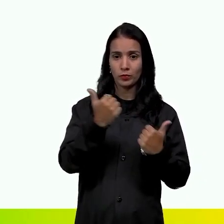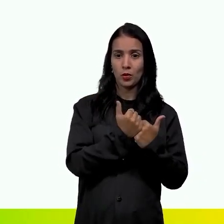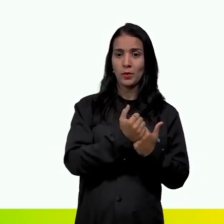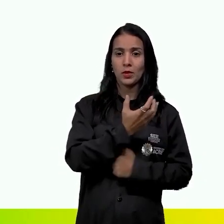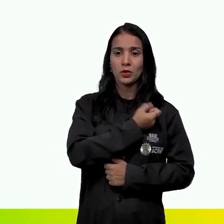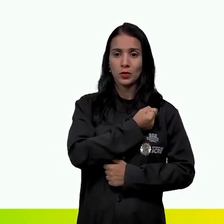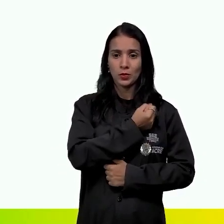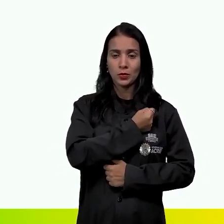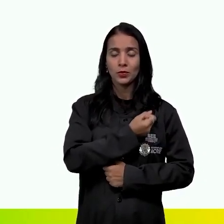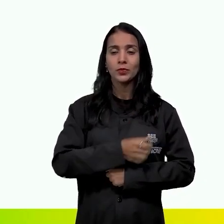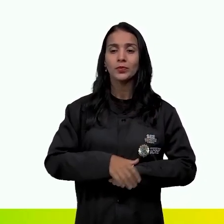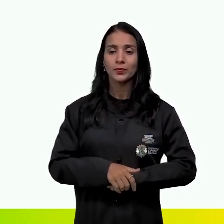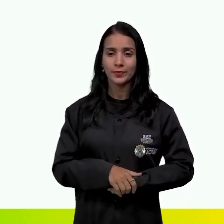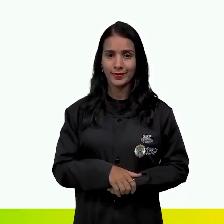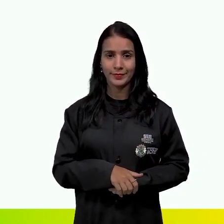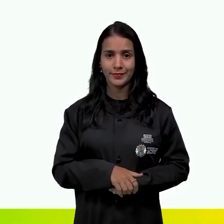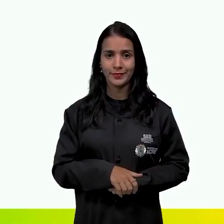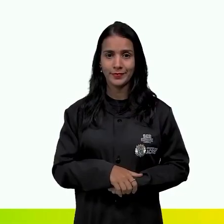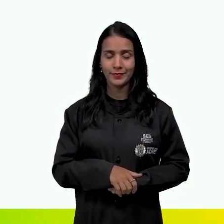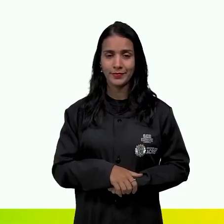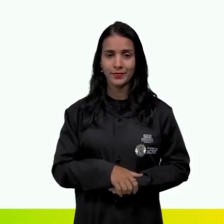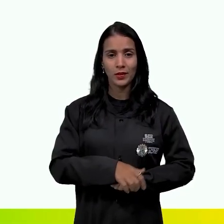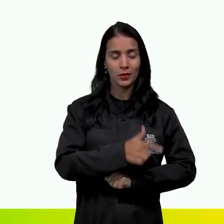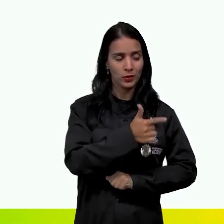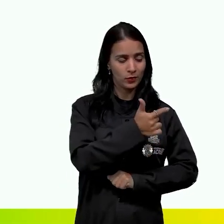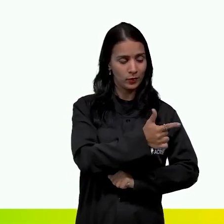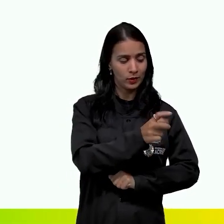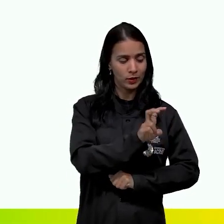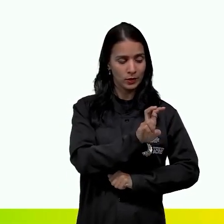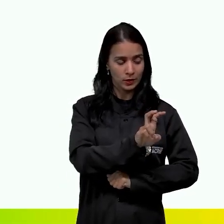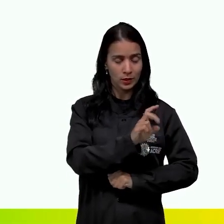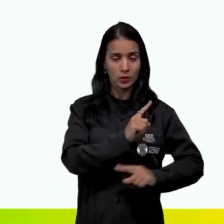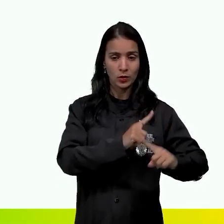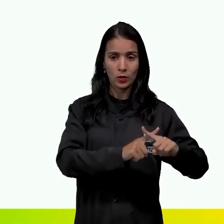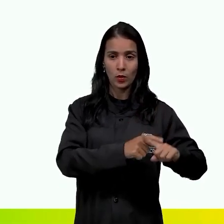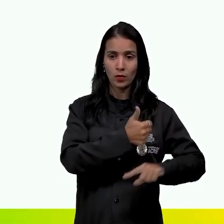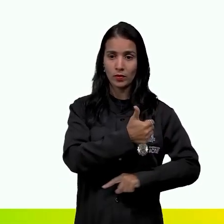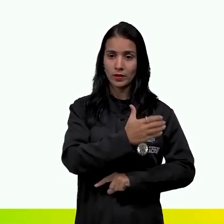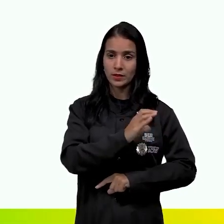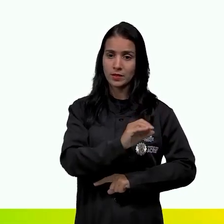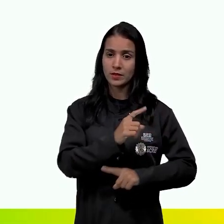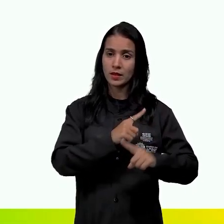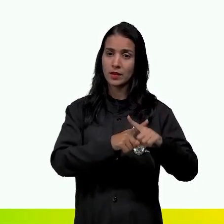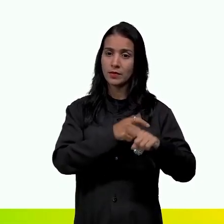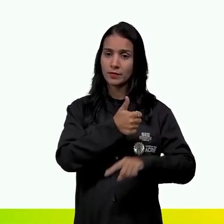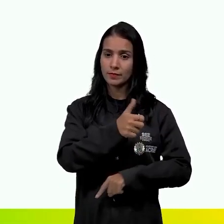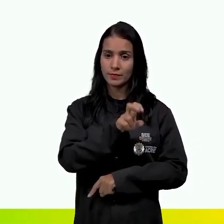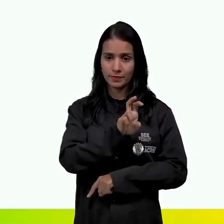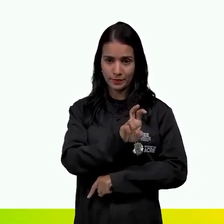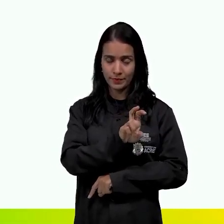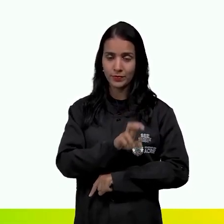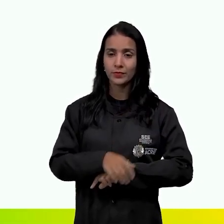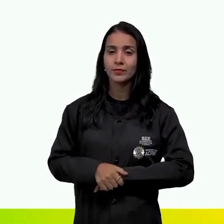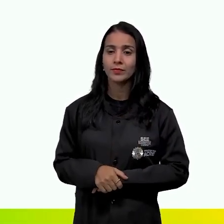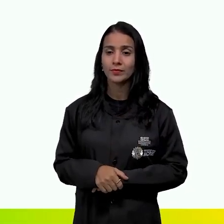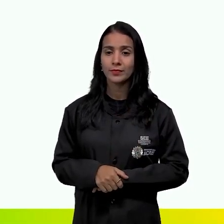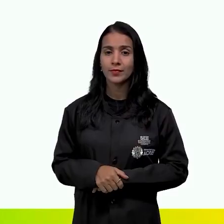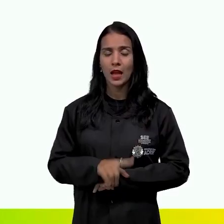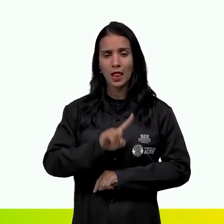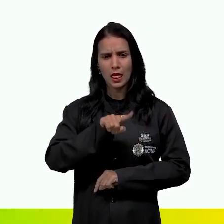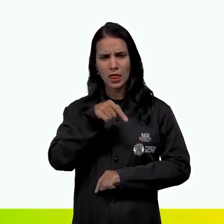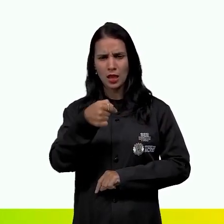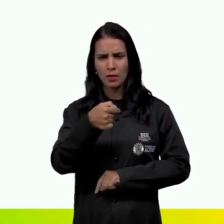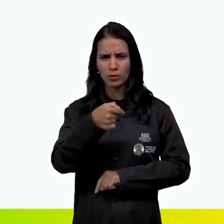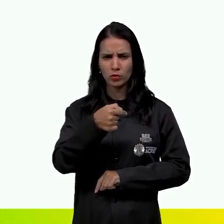25 vezes 10 vezes 15. Você pega esses três